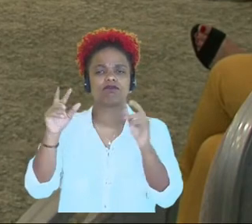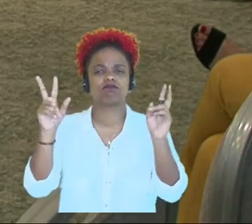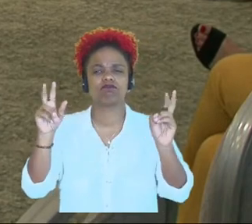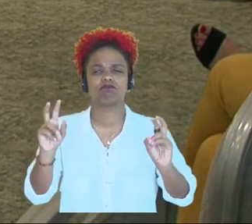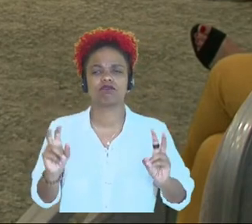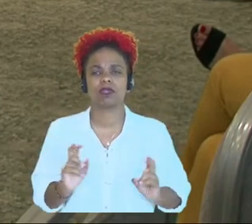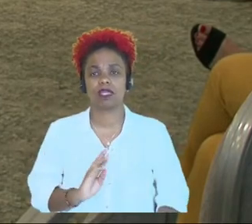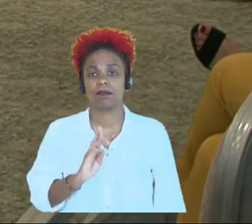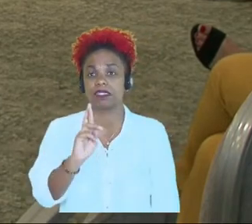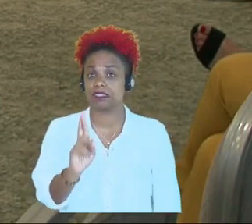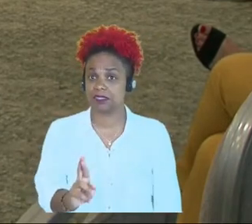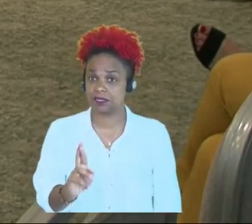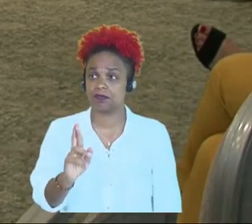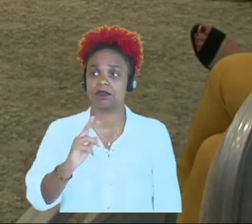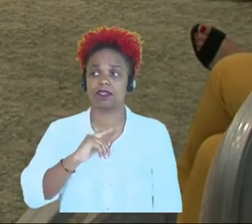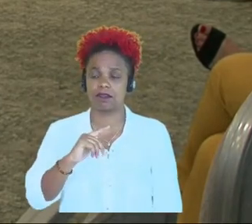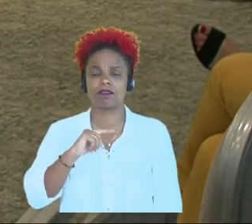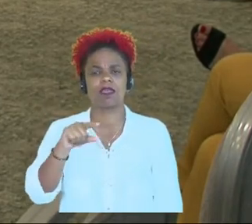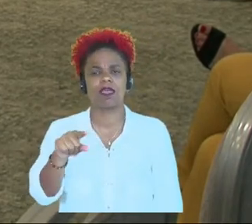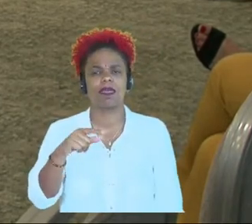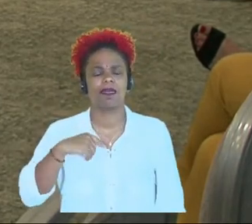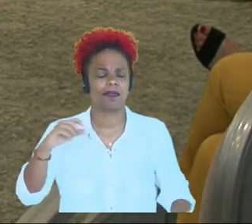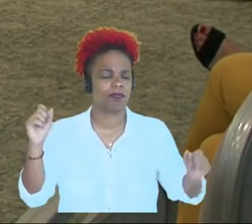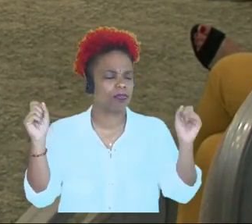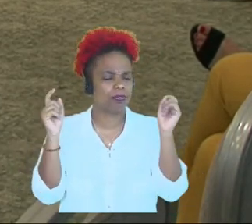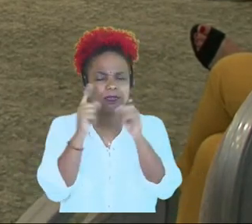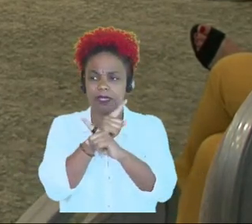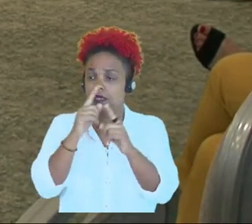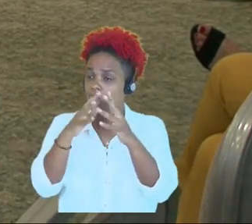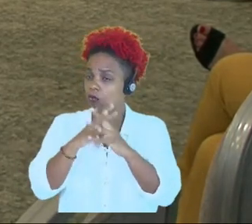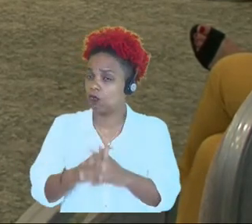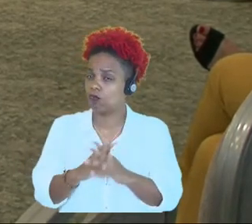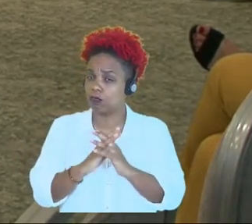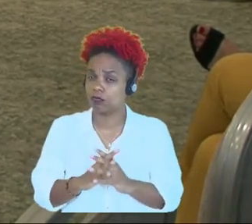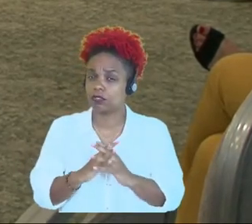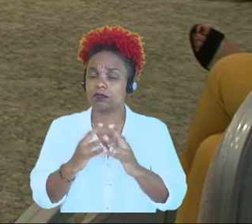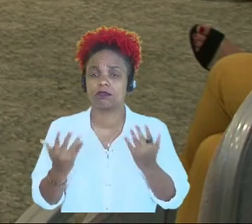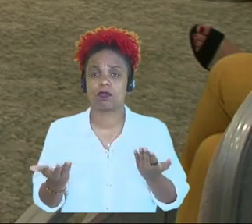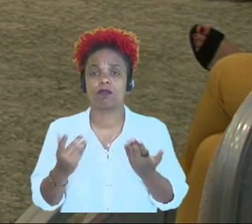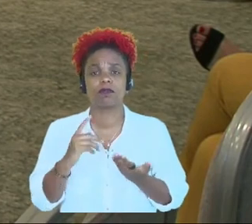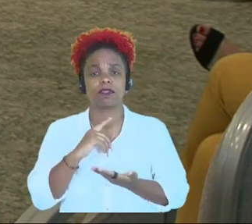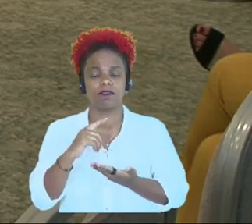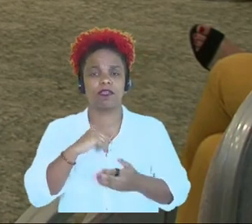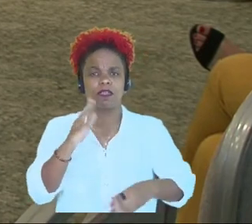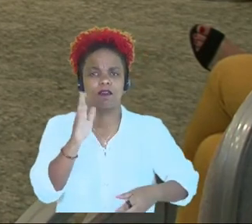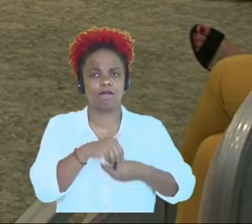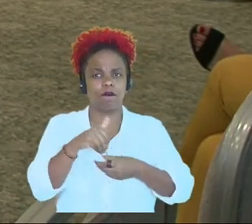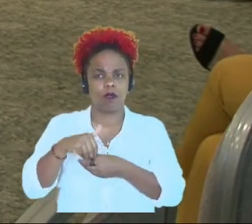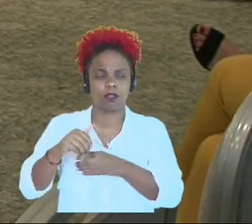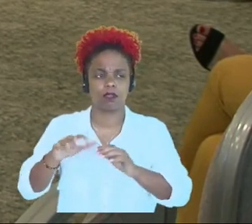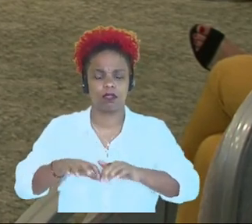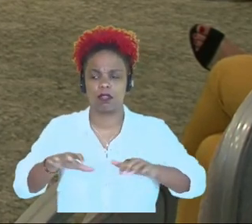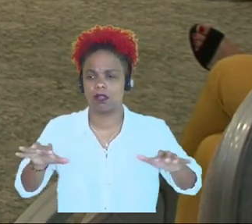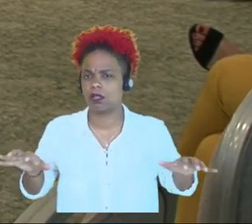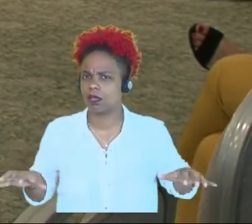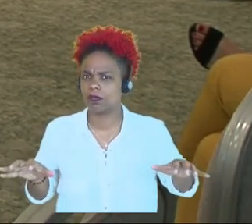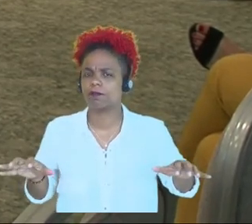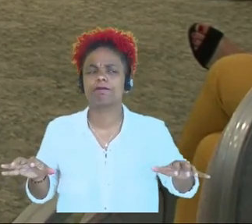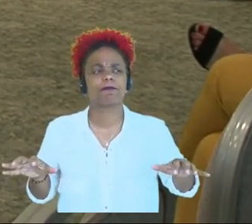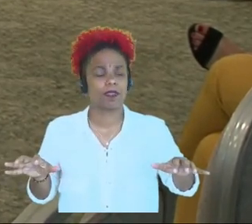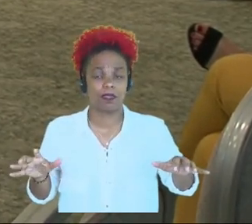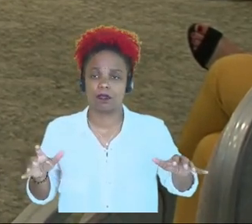da representação está muito complicado, confusa, ou seja, a fragmentação do voto é